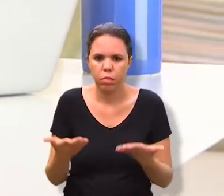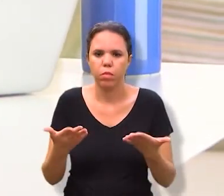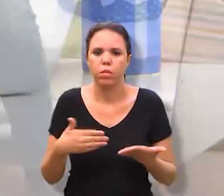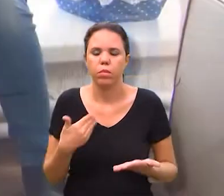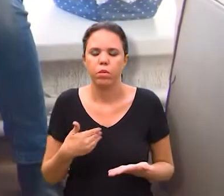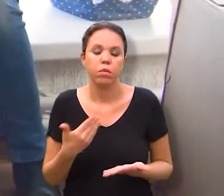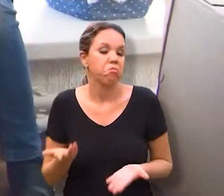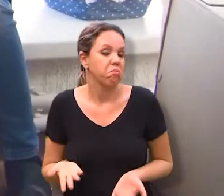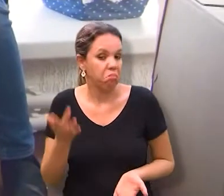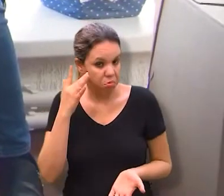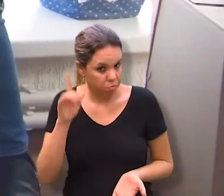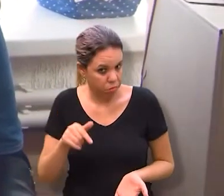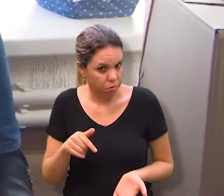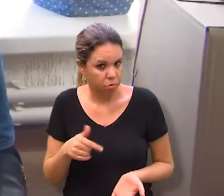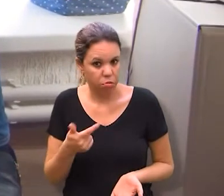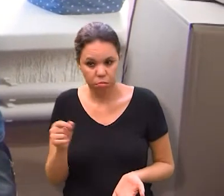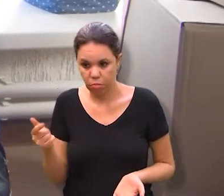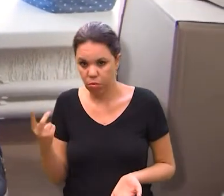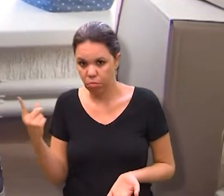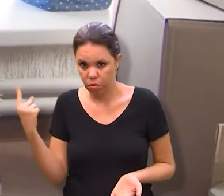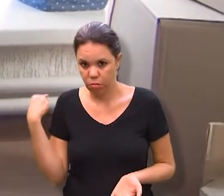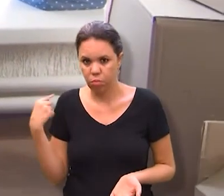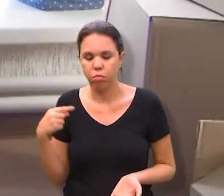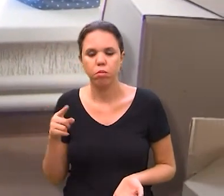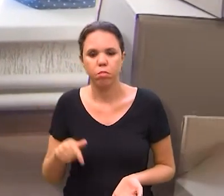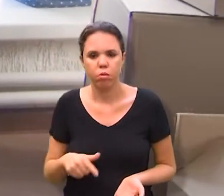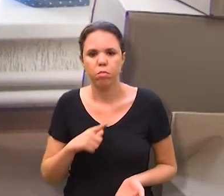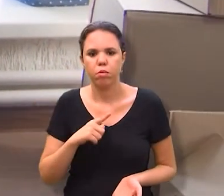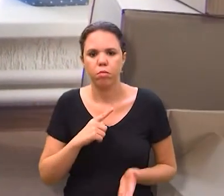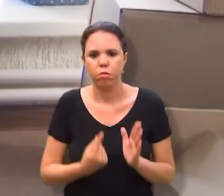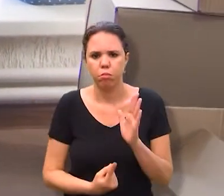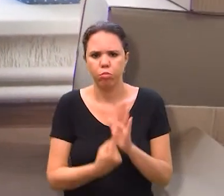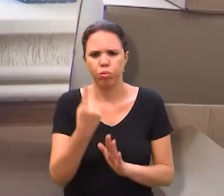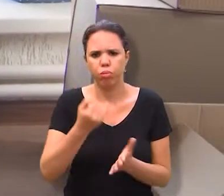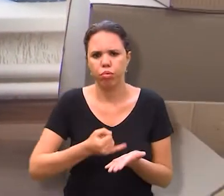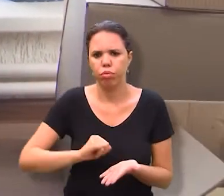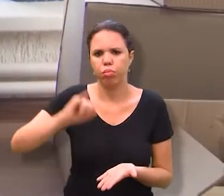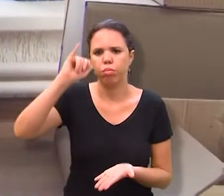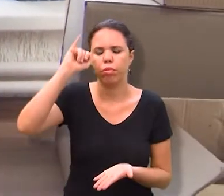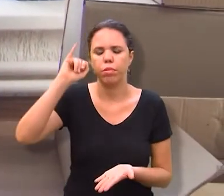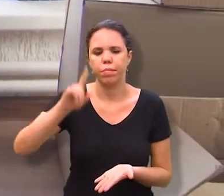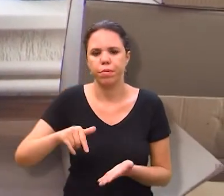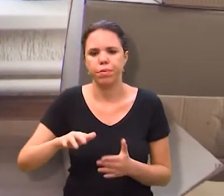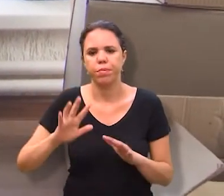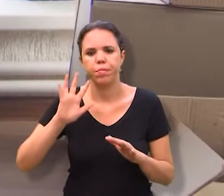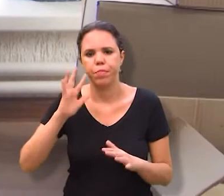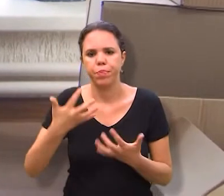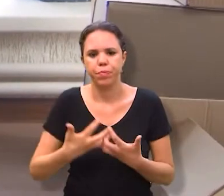animadora? Então, em relação a 2021 tivemos um pico inflacionário ainda